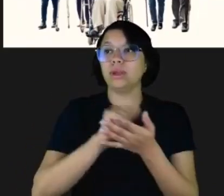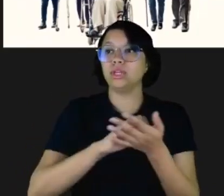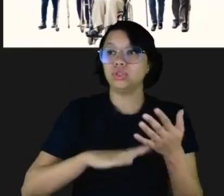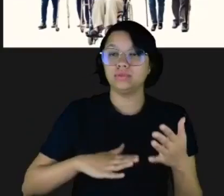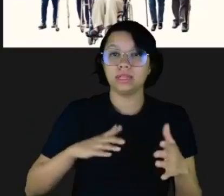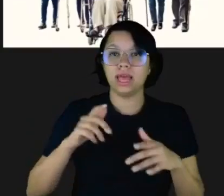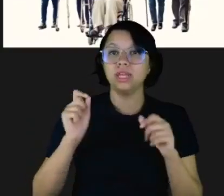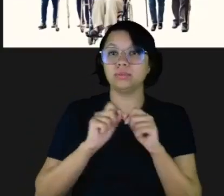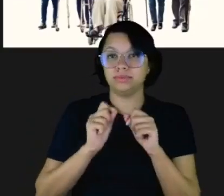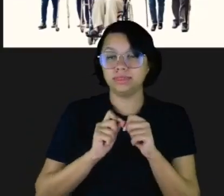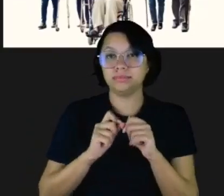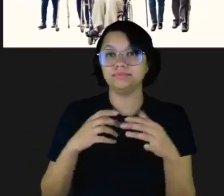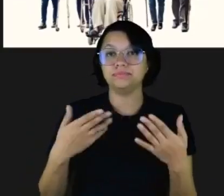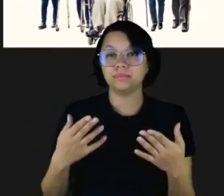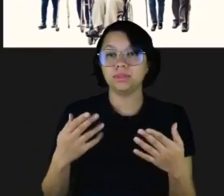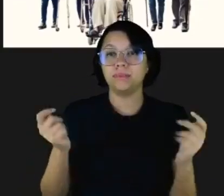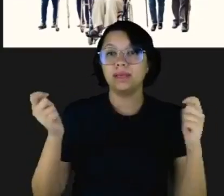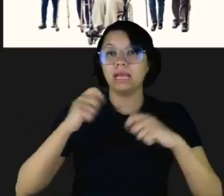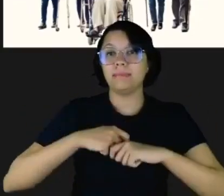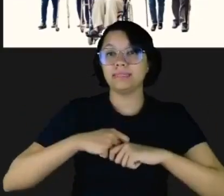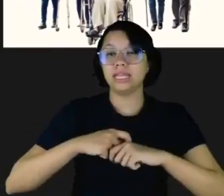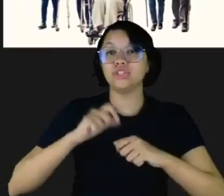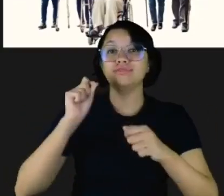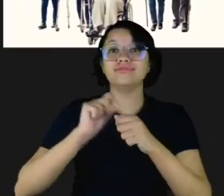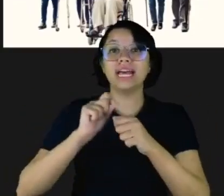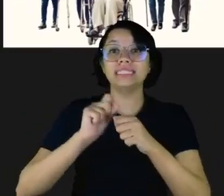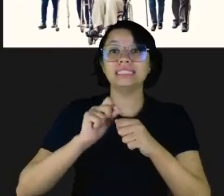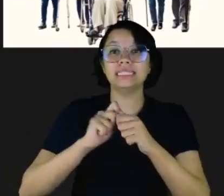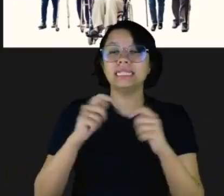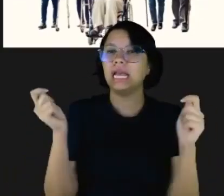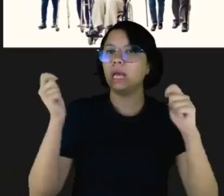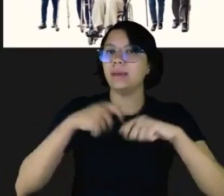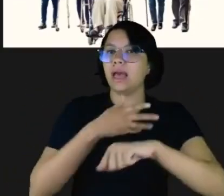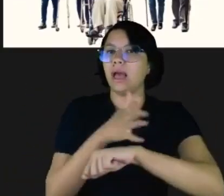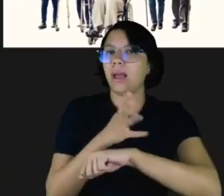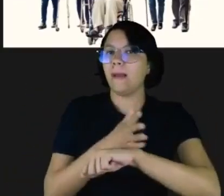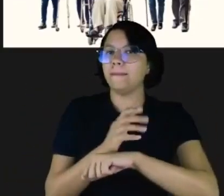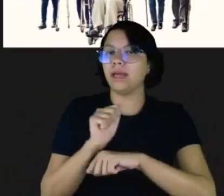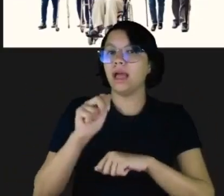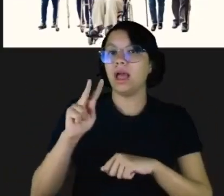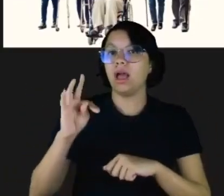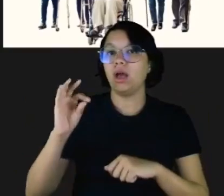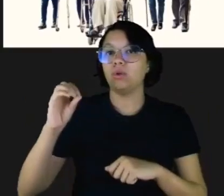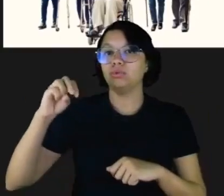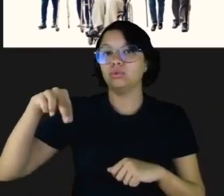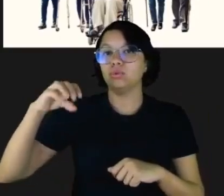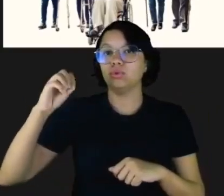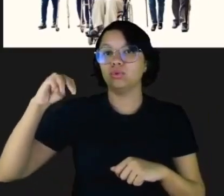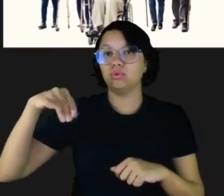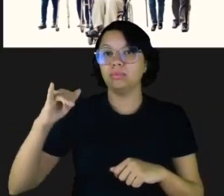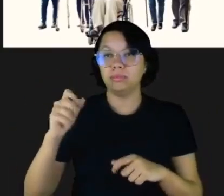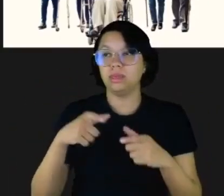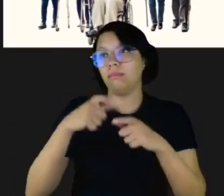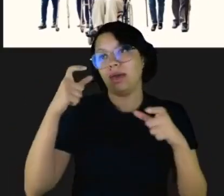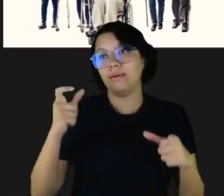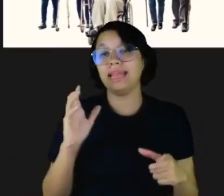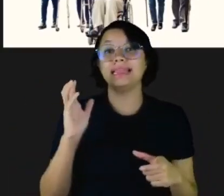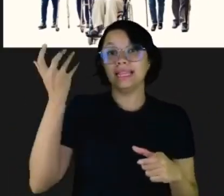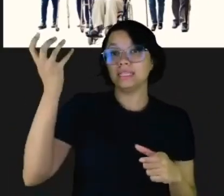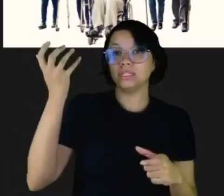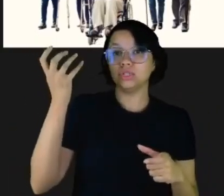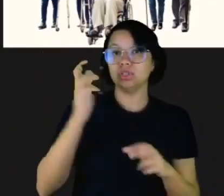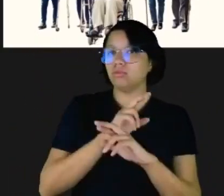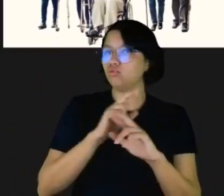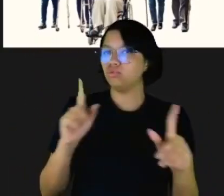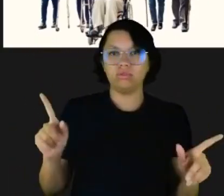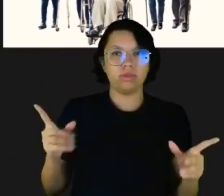é a capacidade de execução, é a prática. A autonomia, muitas vezes, é a capacidade de decisão. Então, um se difere do